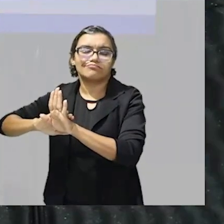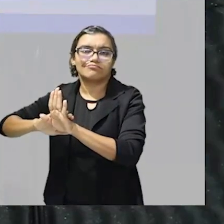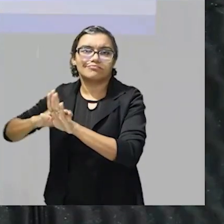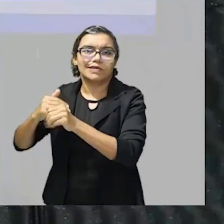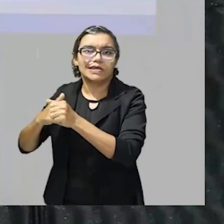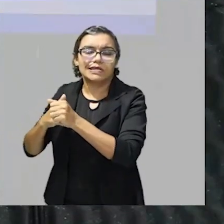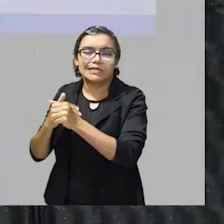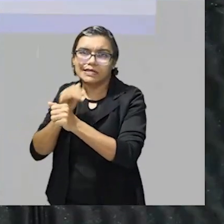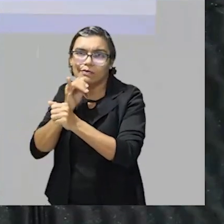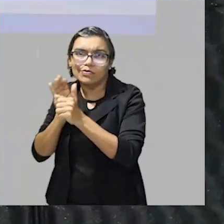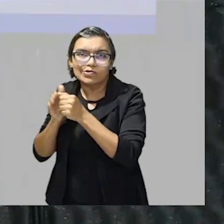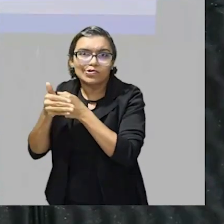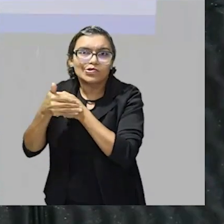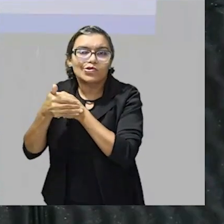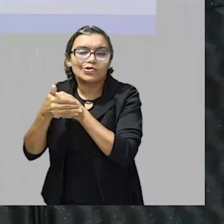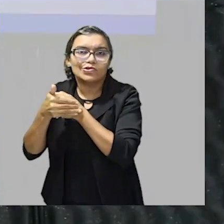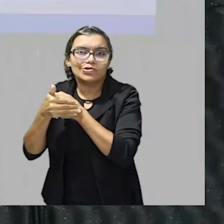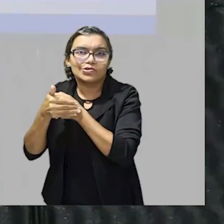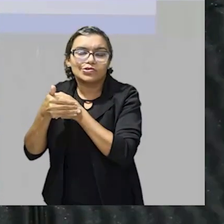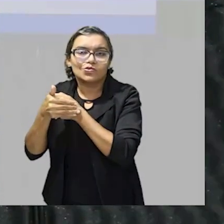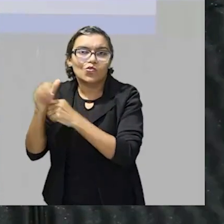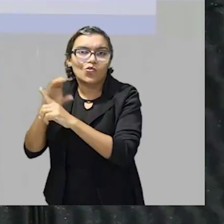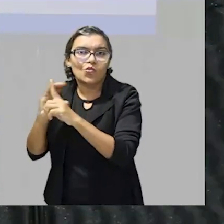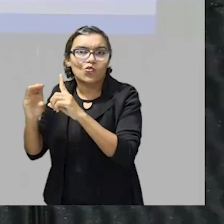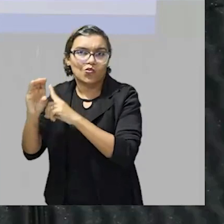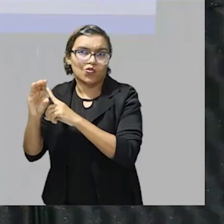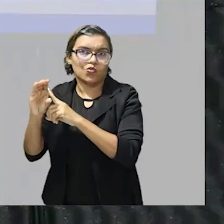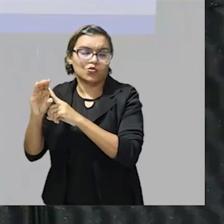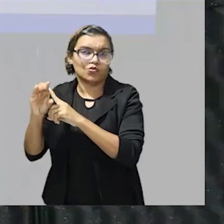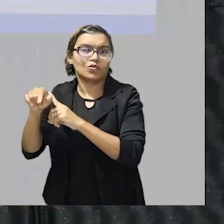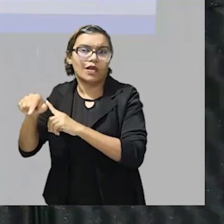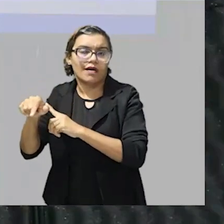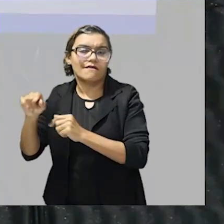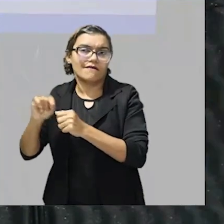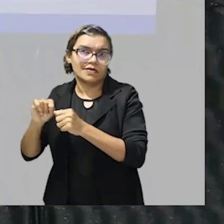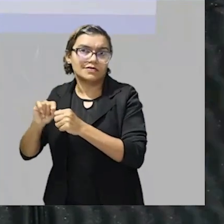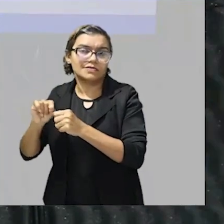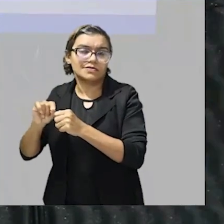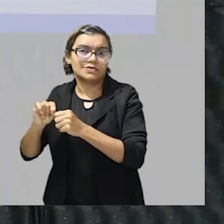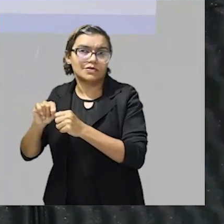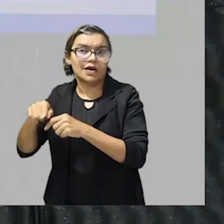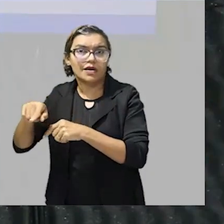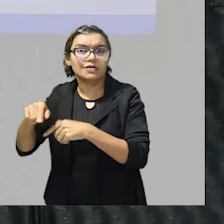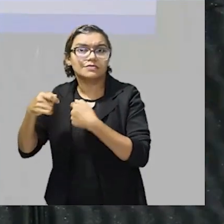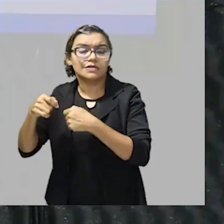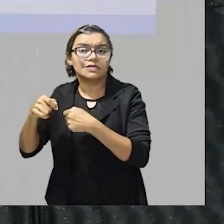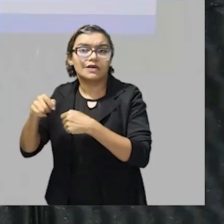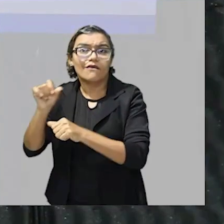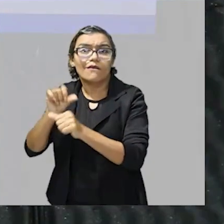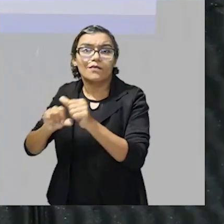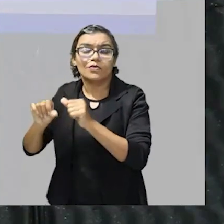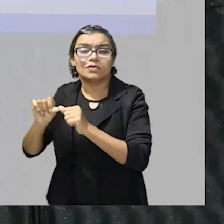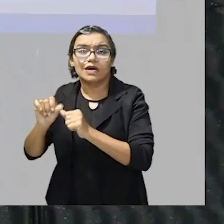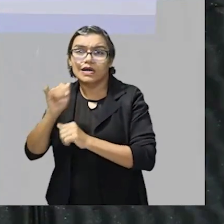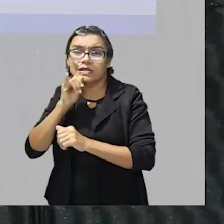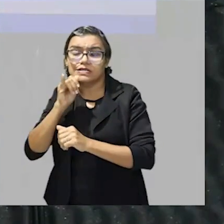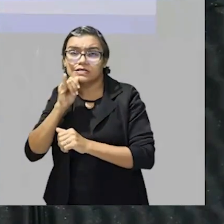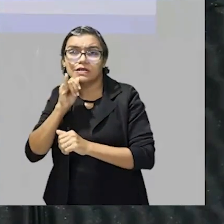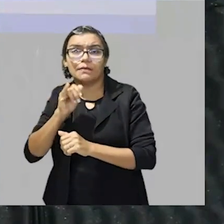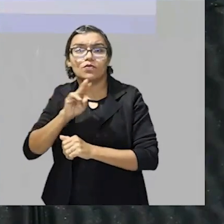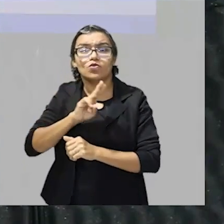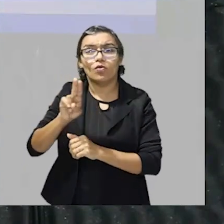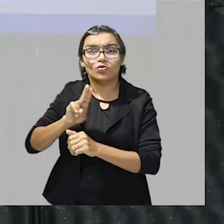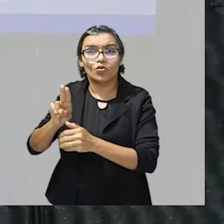a nossa religião oficial né oficial do Brasil para a deles